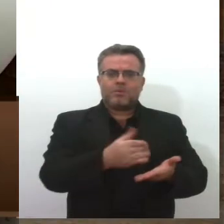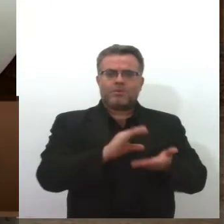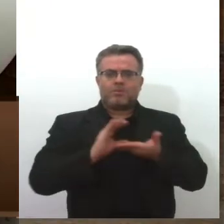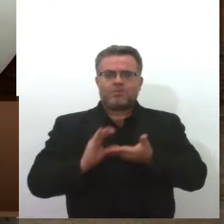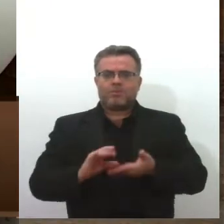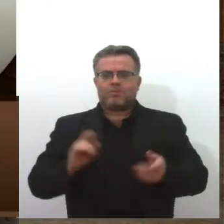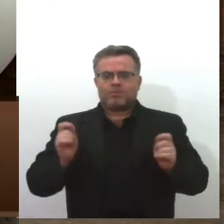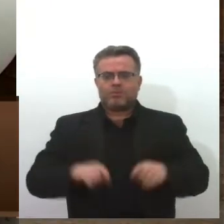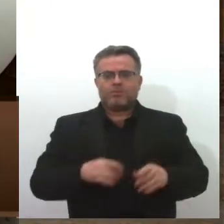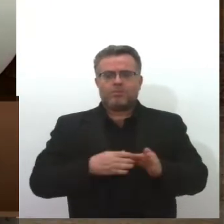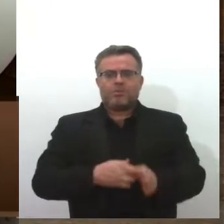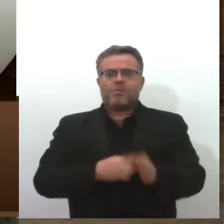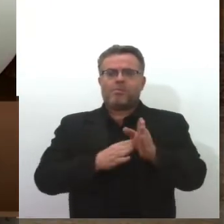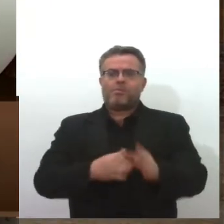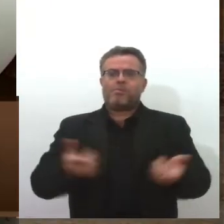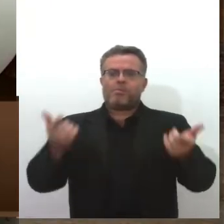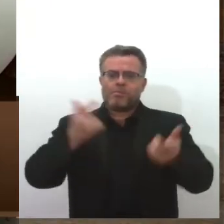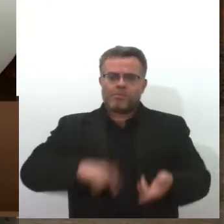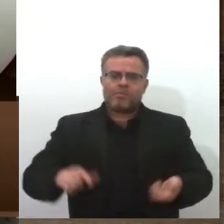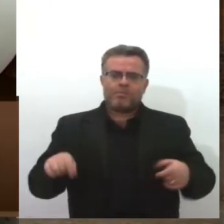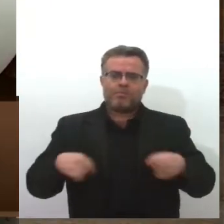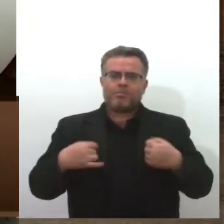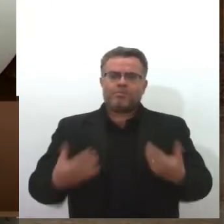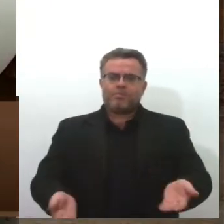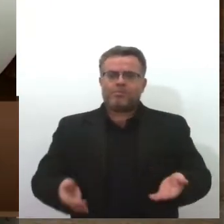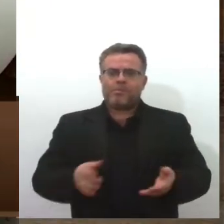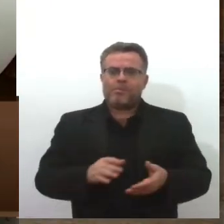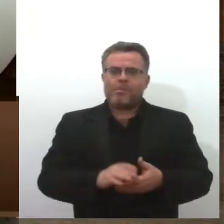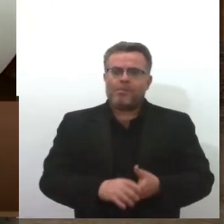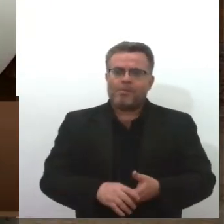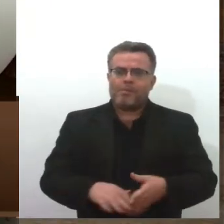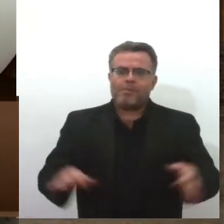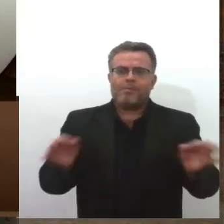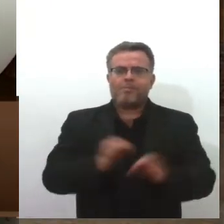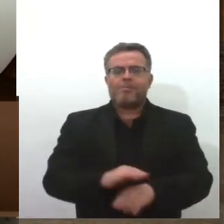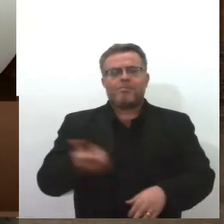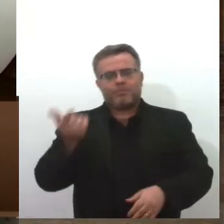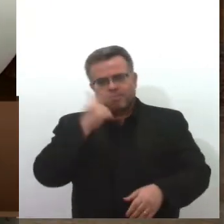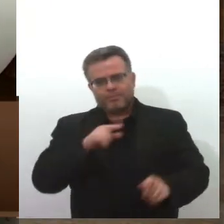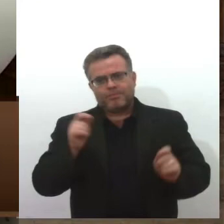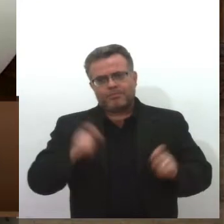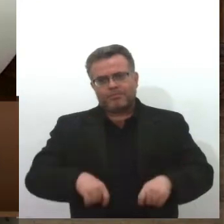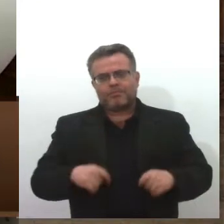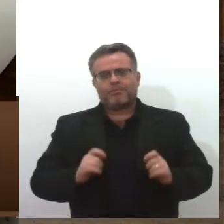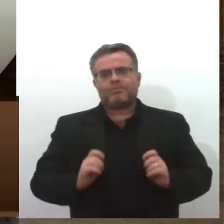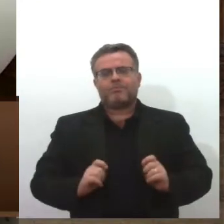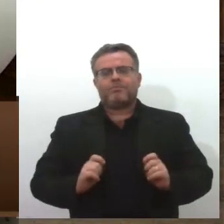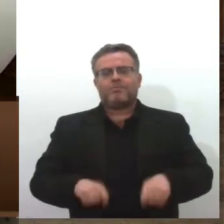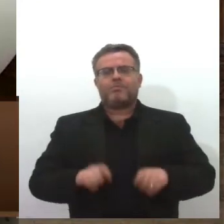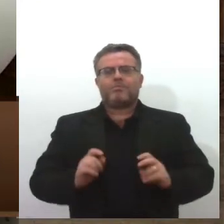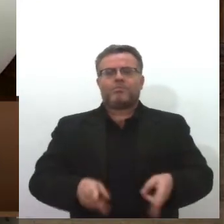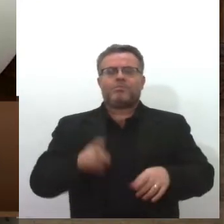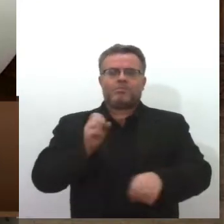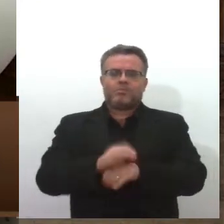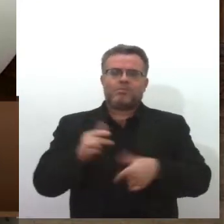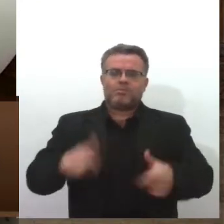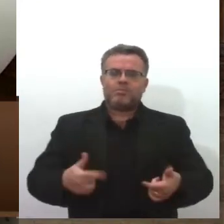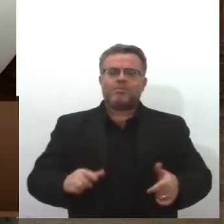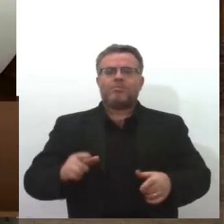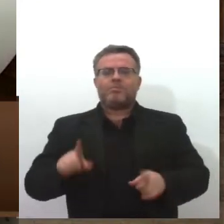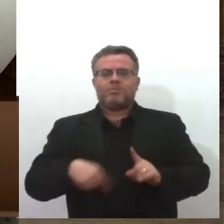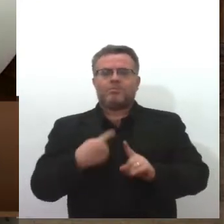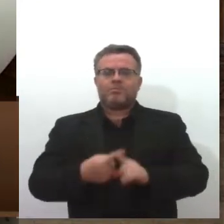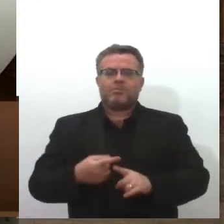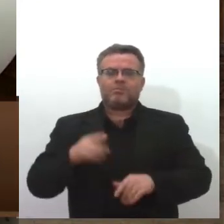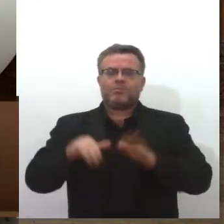caminho. Aliás, mais do que nunca, esse é o caminho, até porque o Estado precisa faturar, né? Para gerar emprego, para gerar renda, para fazer com que a